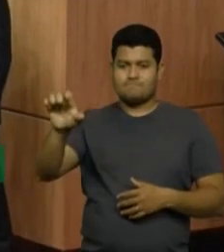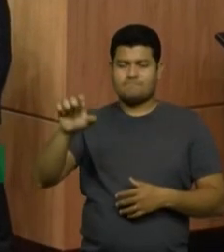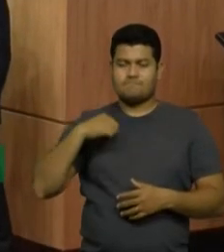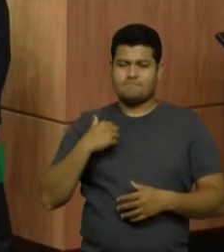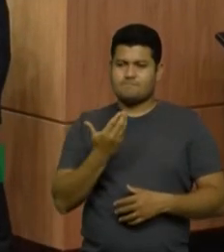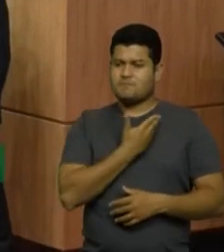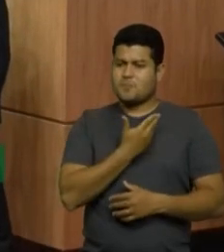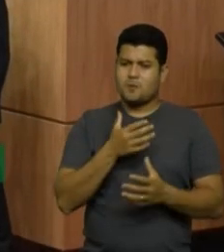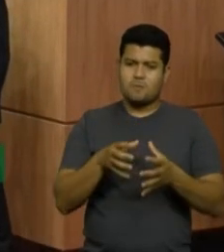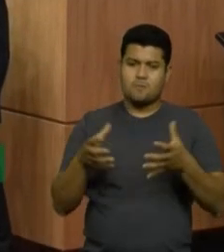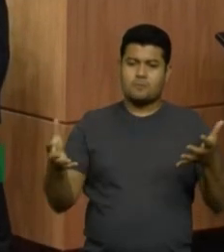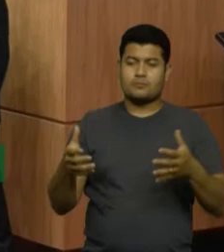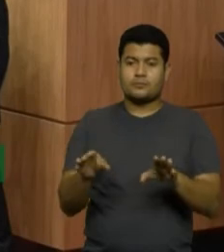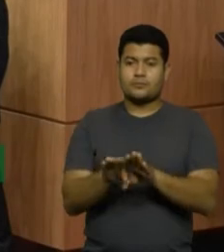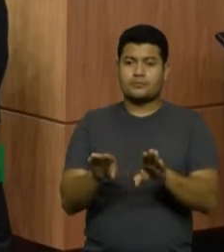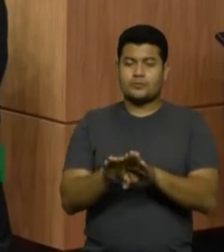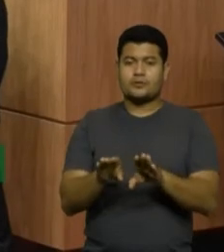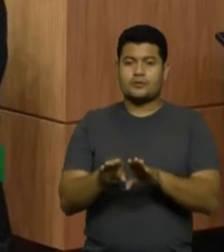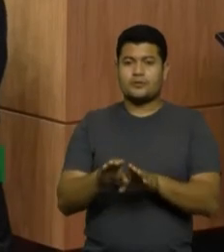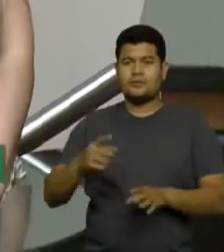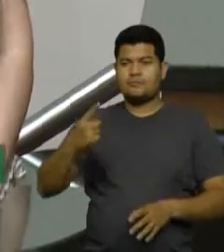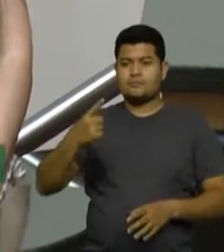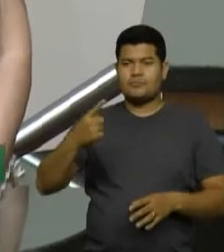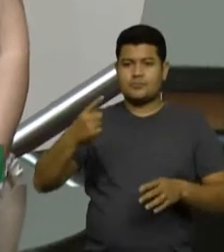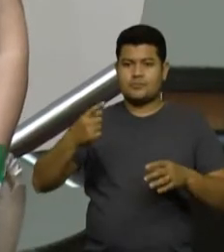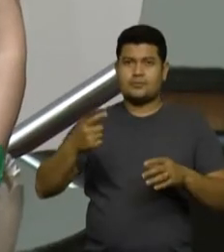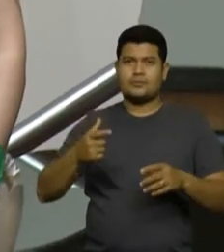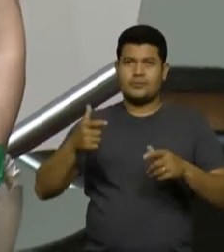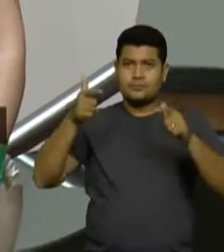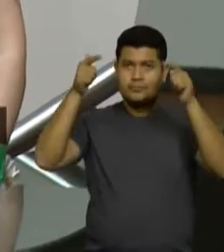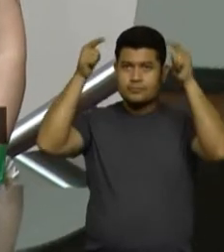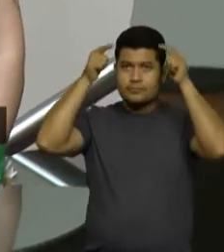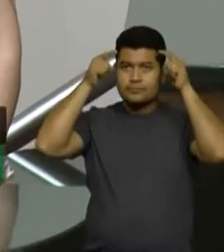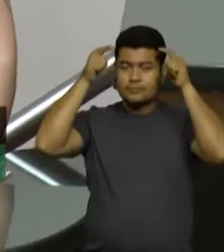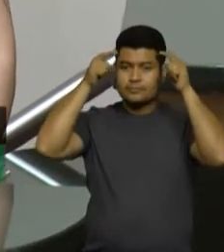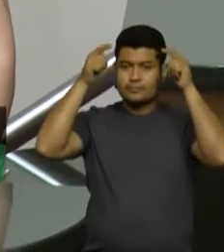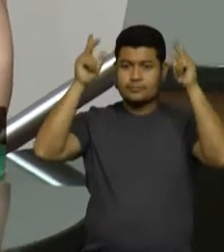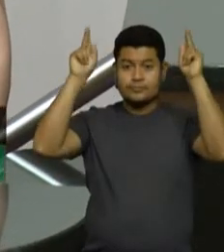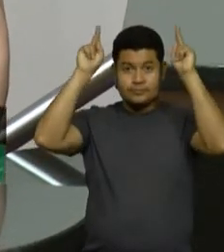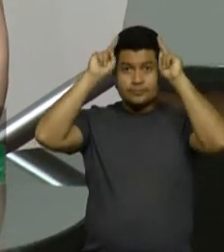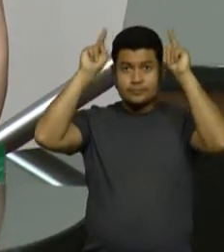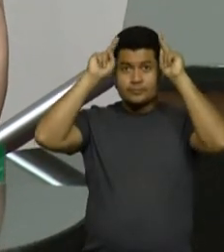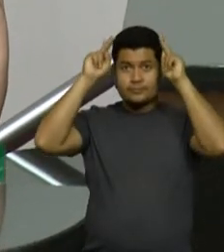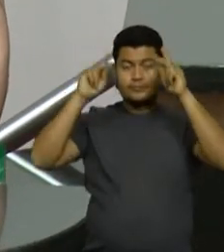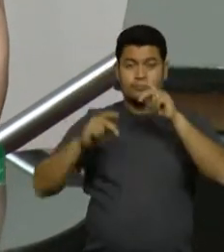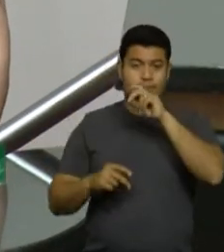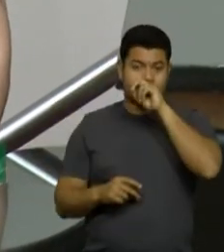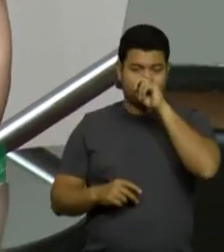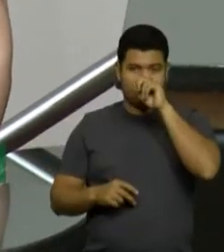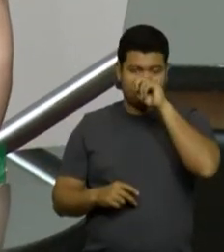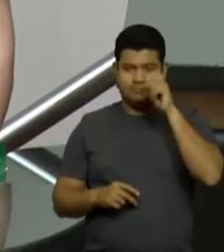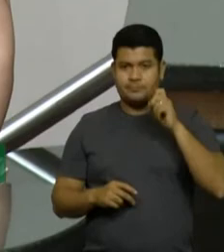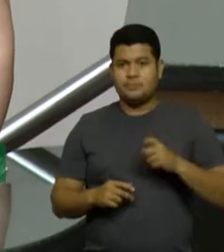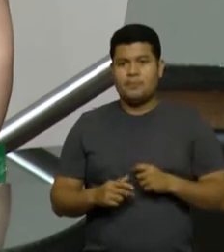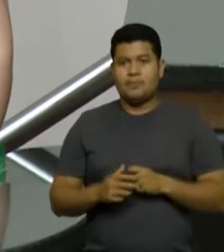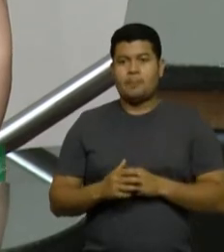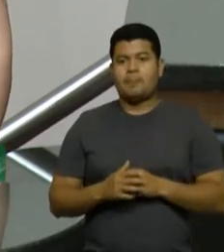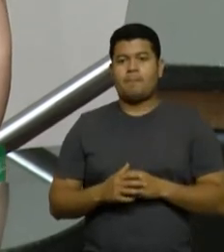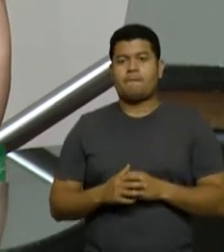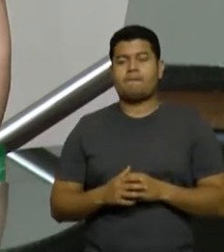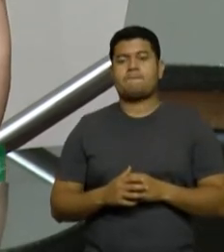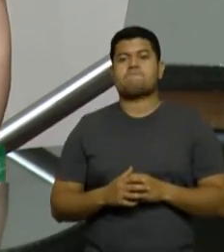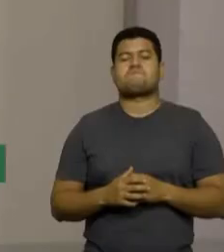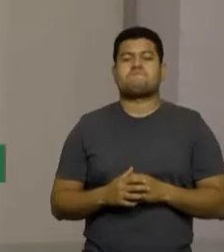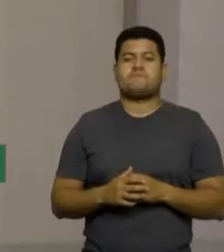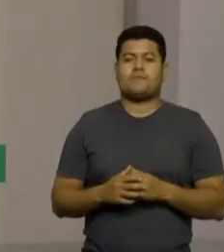aqui também, no plenário desta casa, seja bem-vinda. Rainha, princesas, município de Abdom Batista, assim